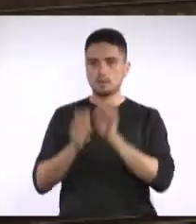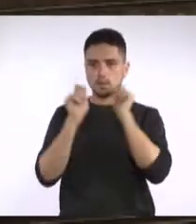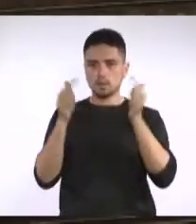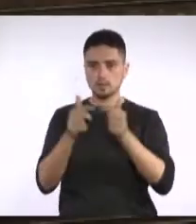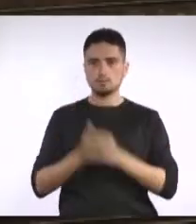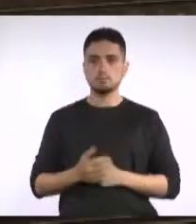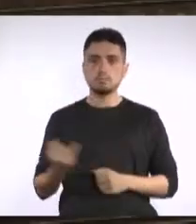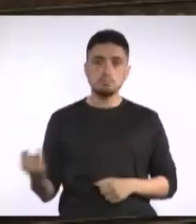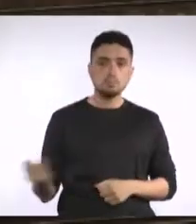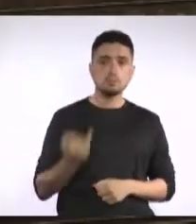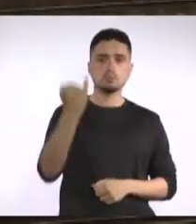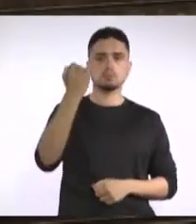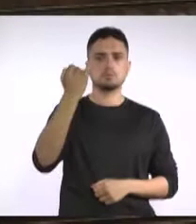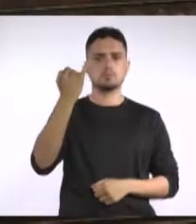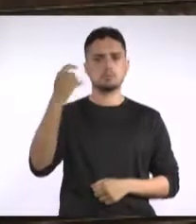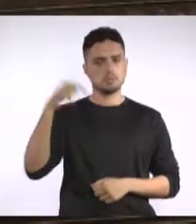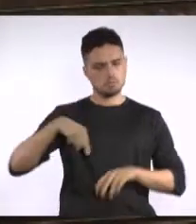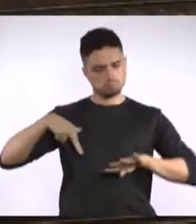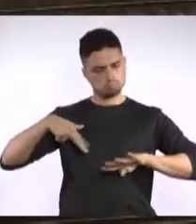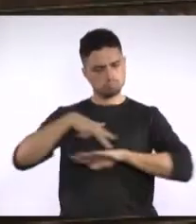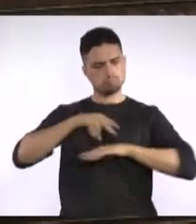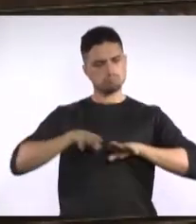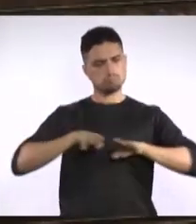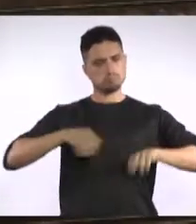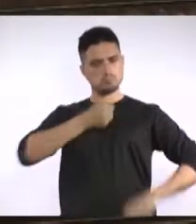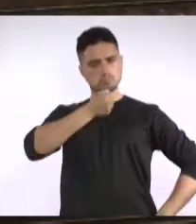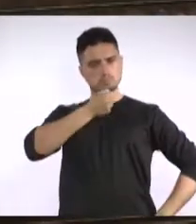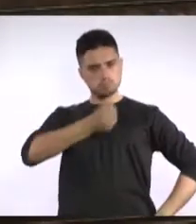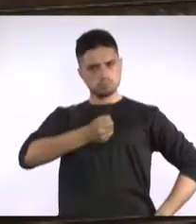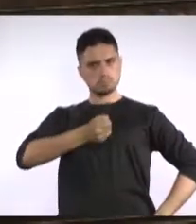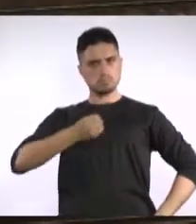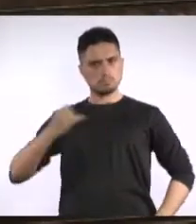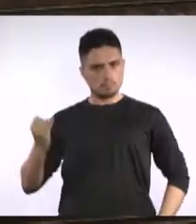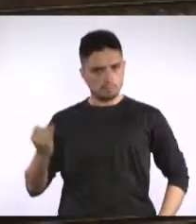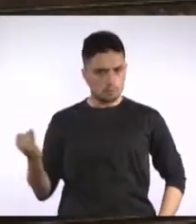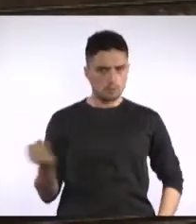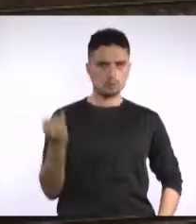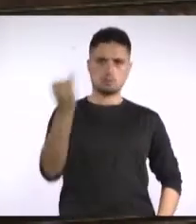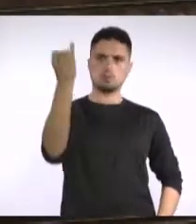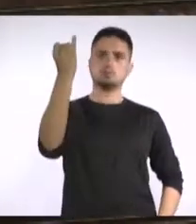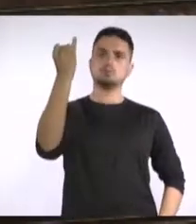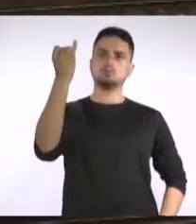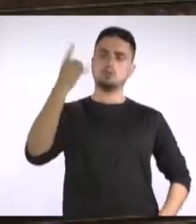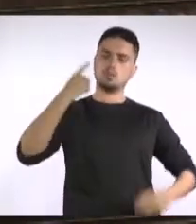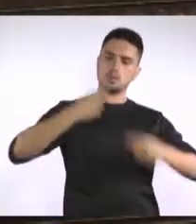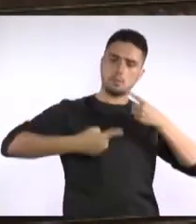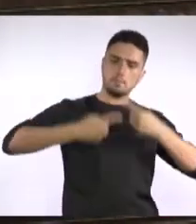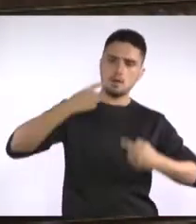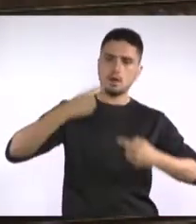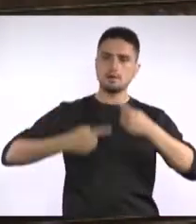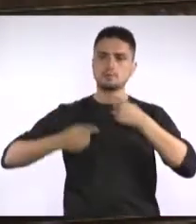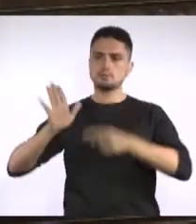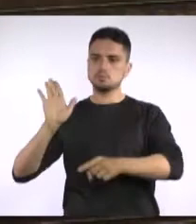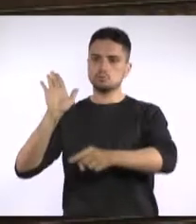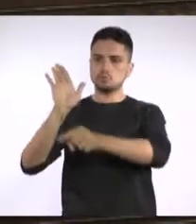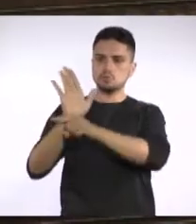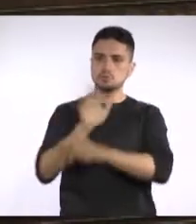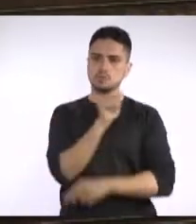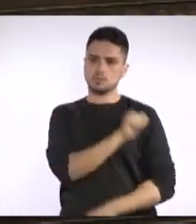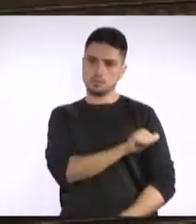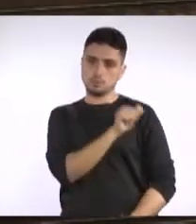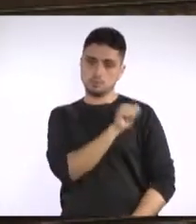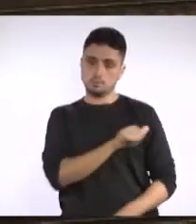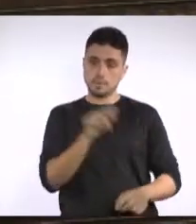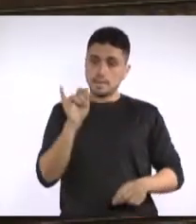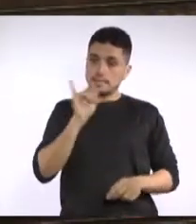gente ocupar essa tribuna fazendo debates caros para o Estado do Rio de Janeiro. Debates, por exemplo, como o